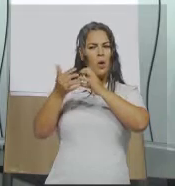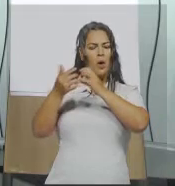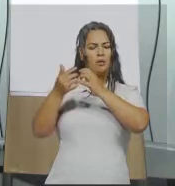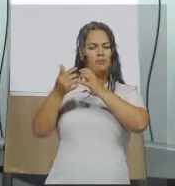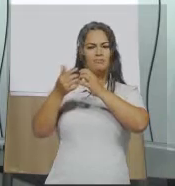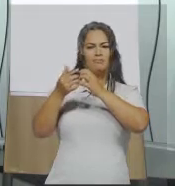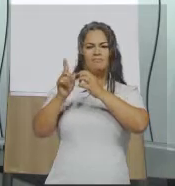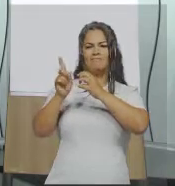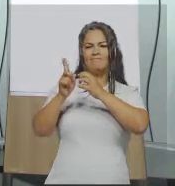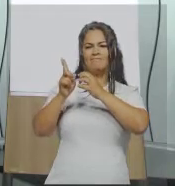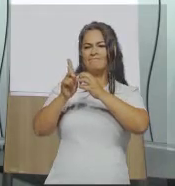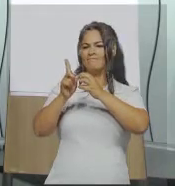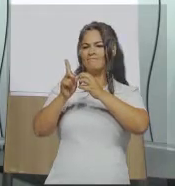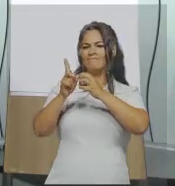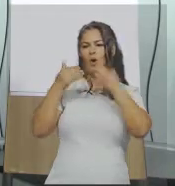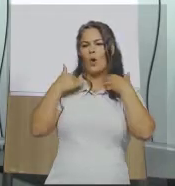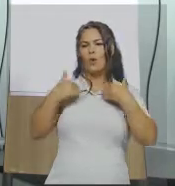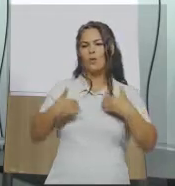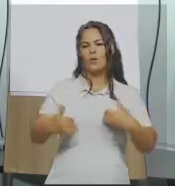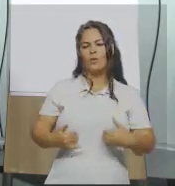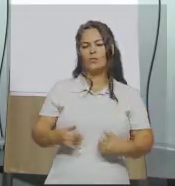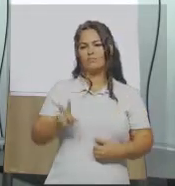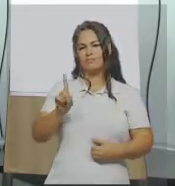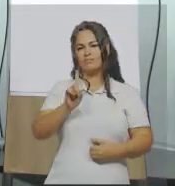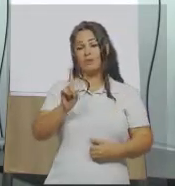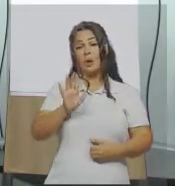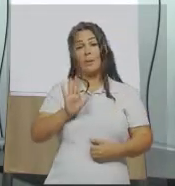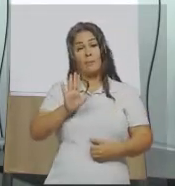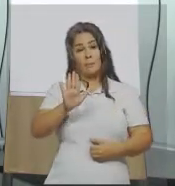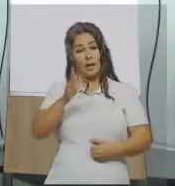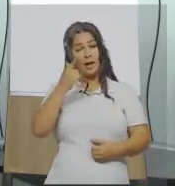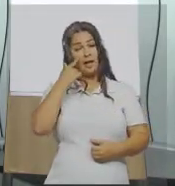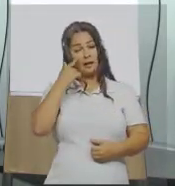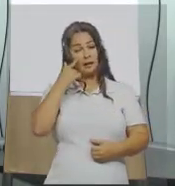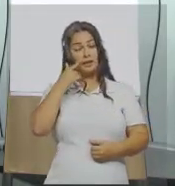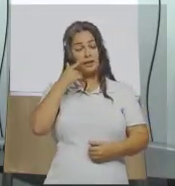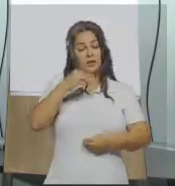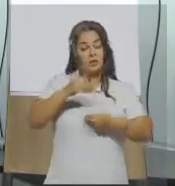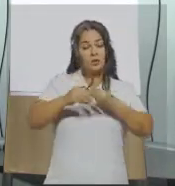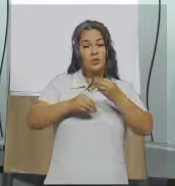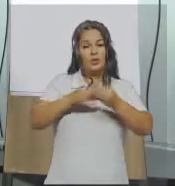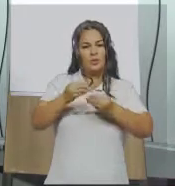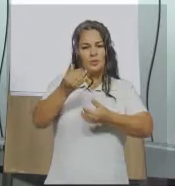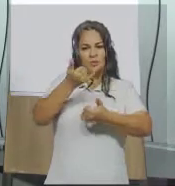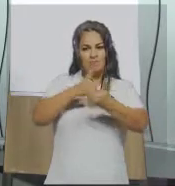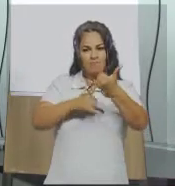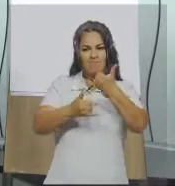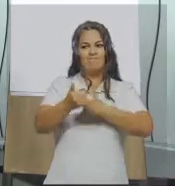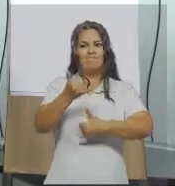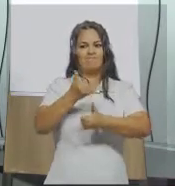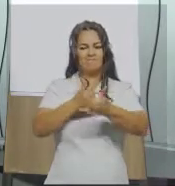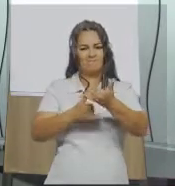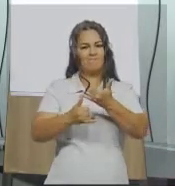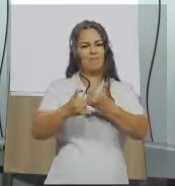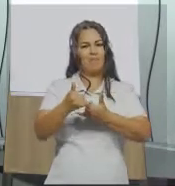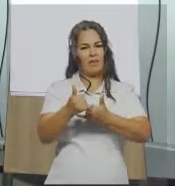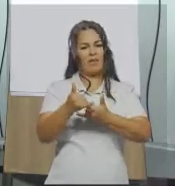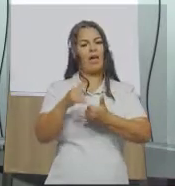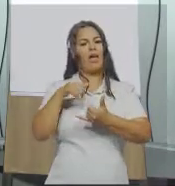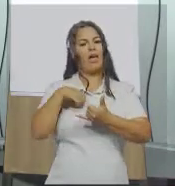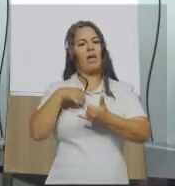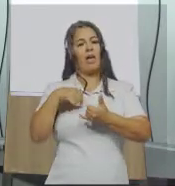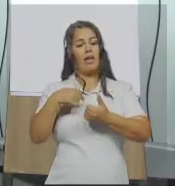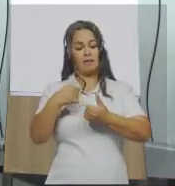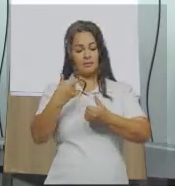nosso corpo é controlado, mas também por sinais de substâncias químicas. Essas substâncias químicas, elas percorrem o